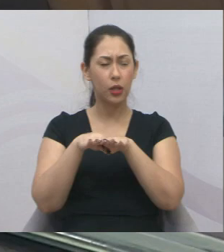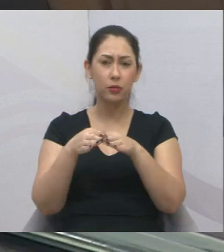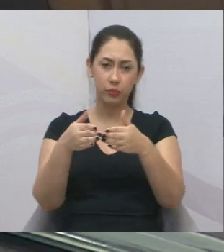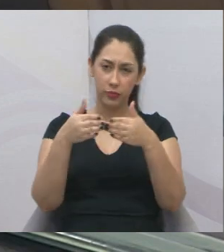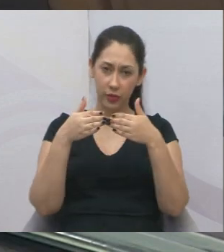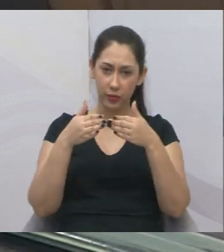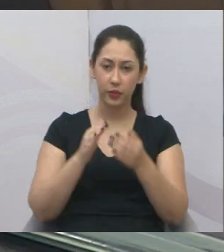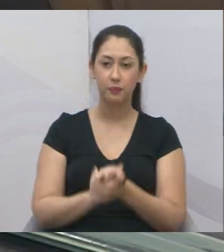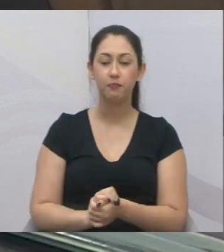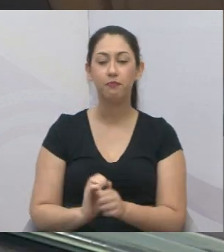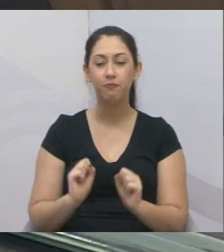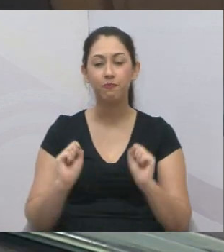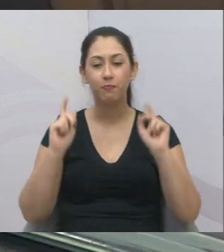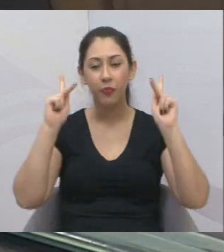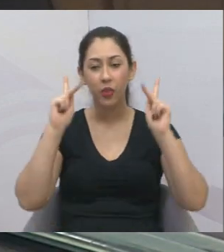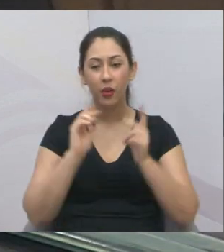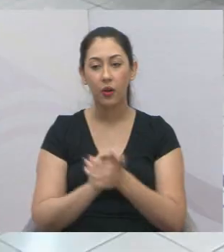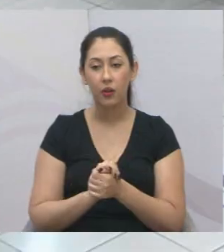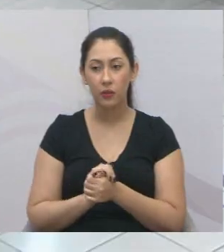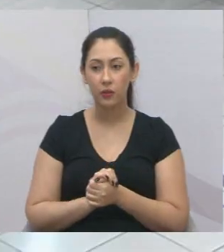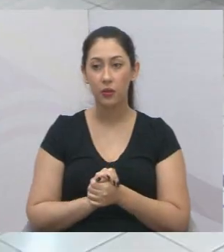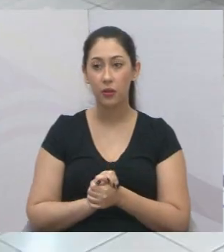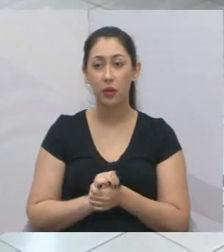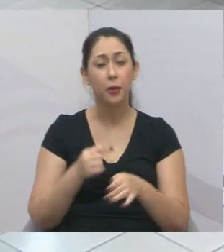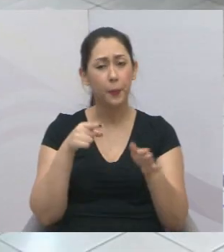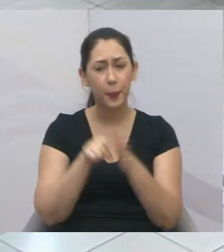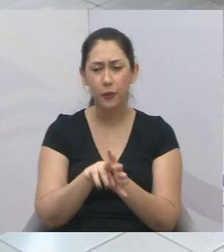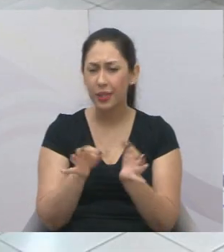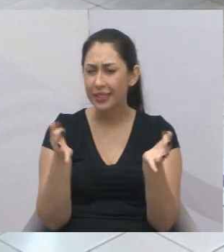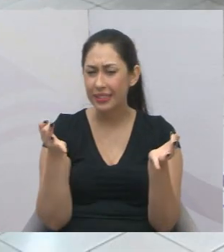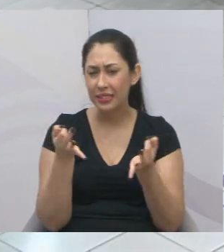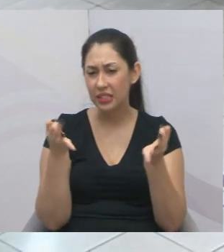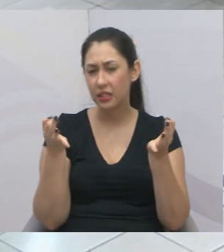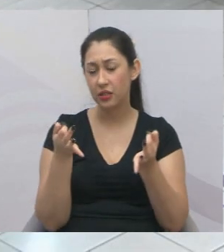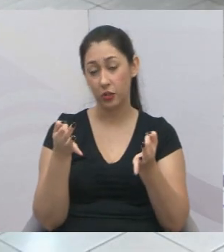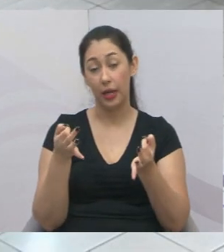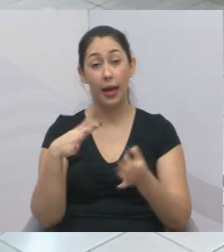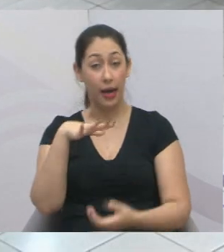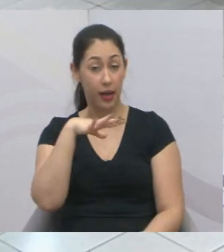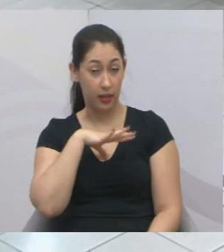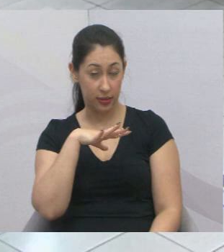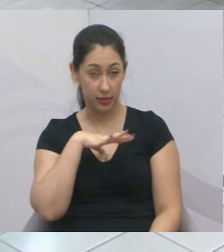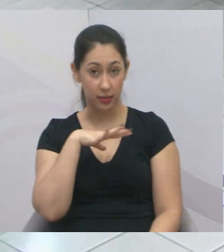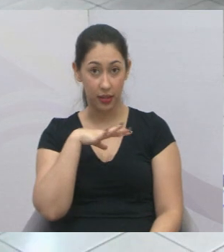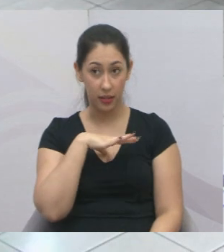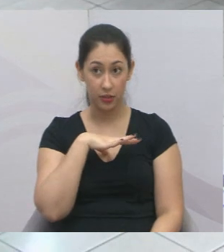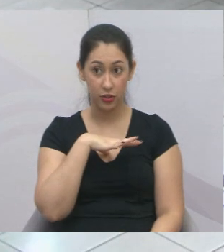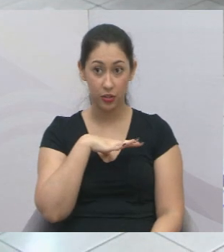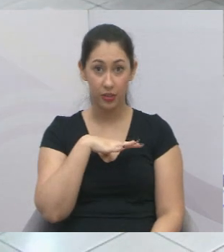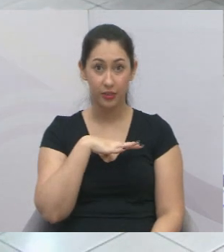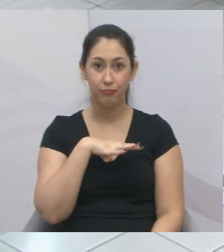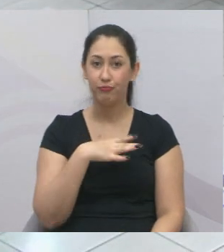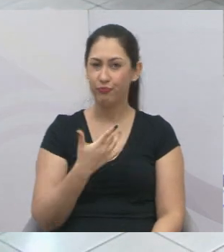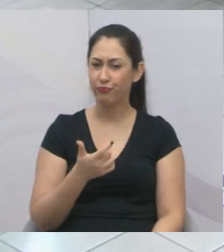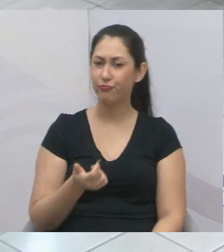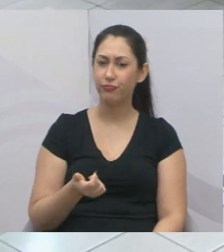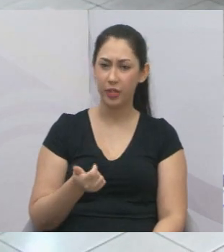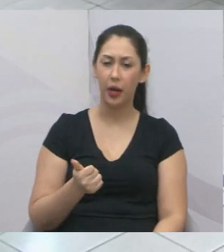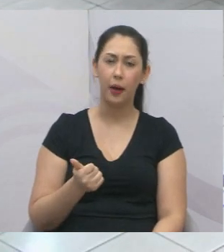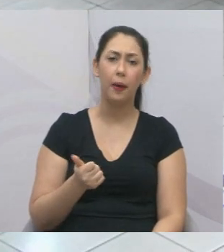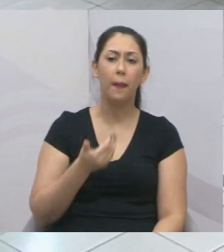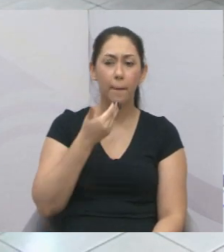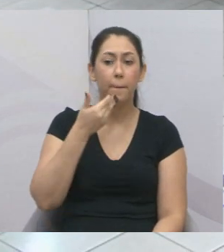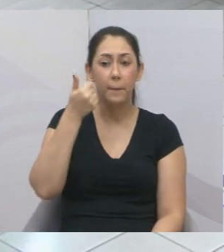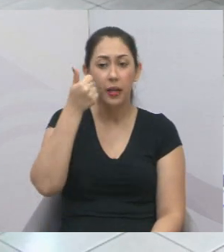favor. Ok. É uma pergunta excelente. O nosso município, ele está com nota A, de um